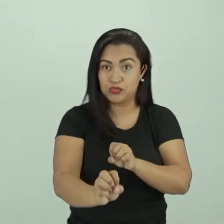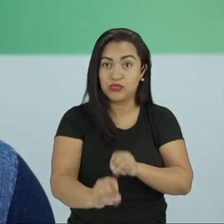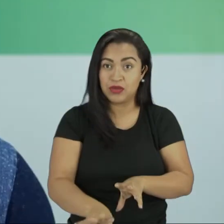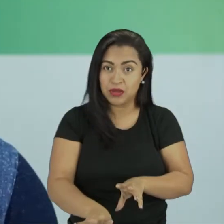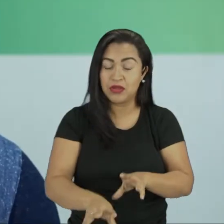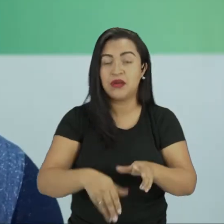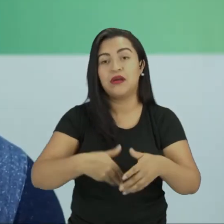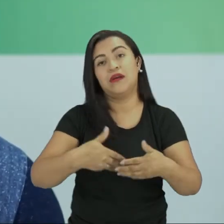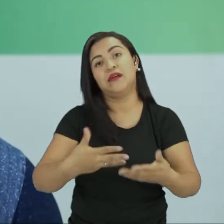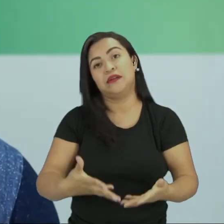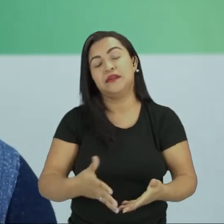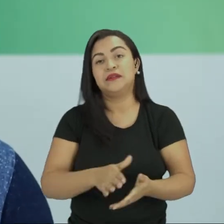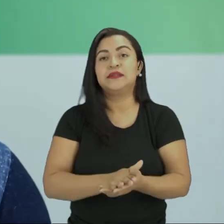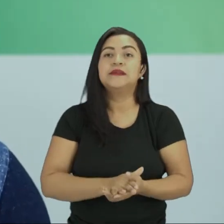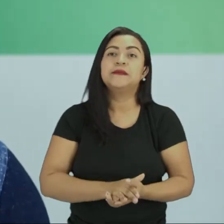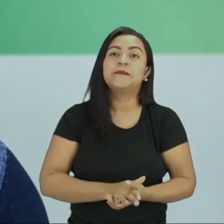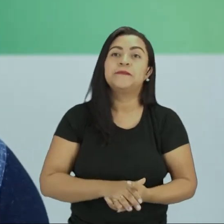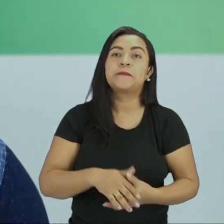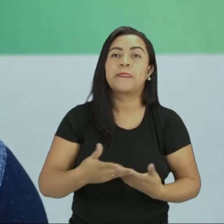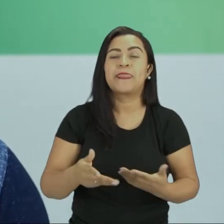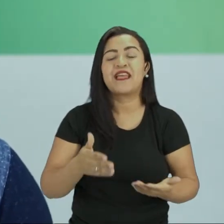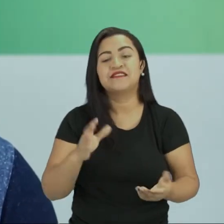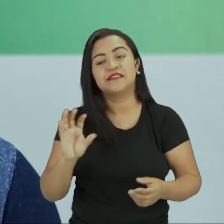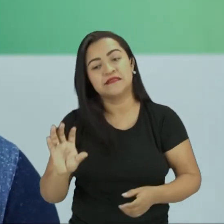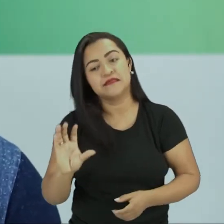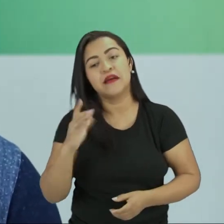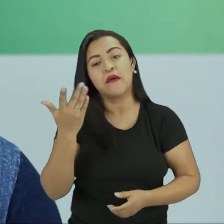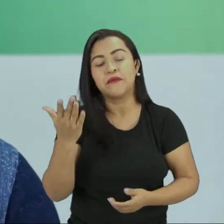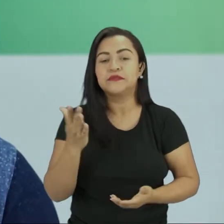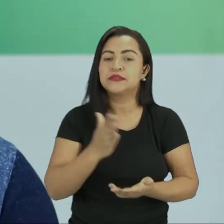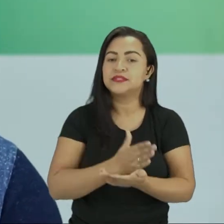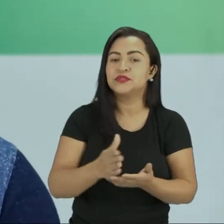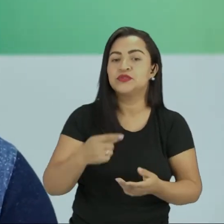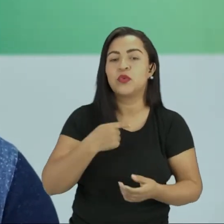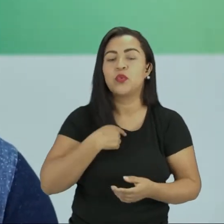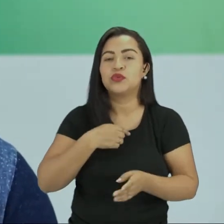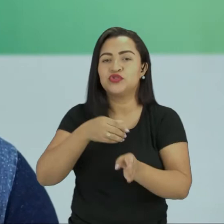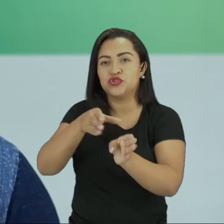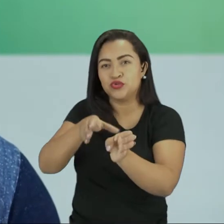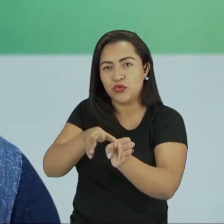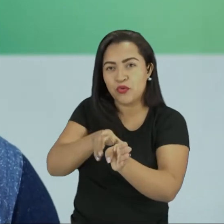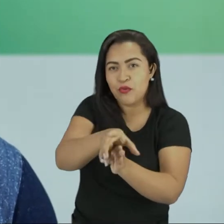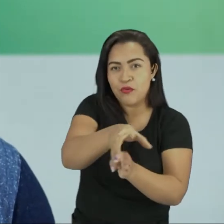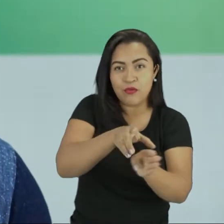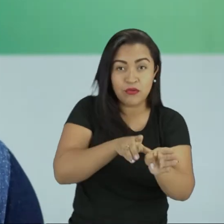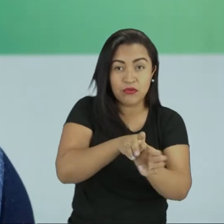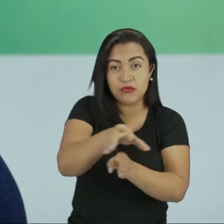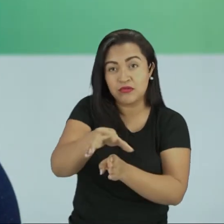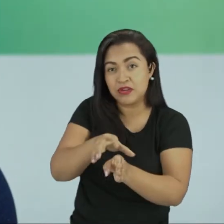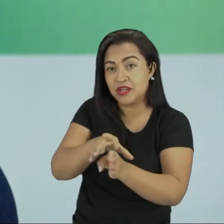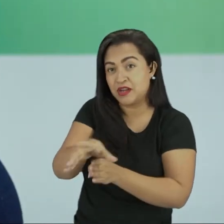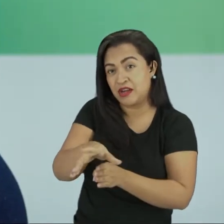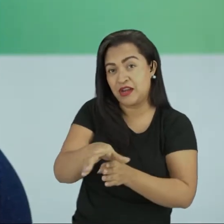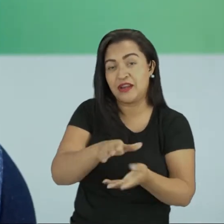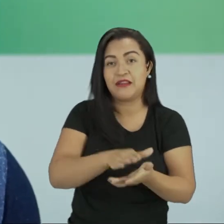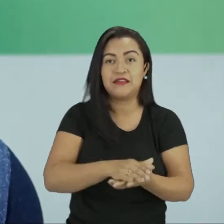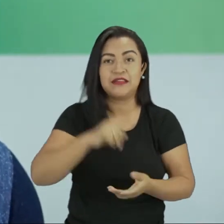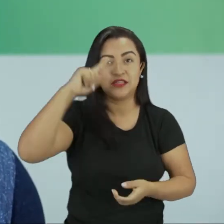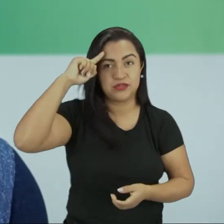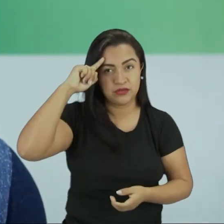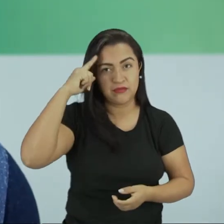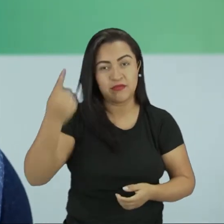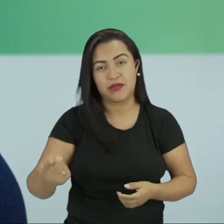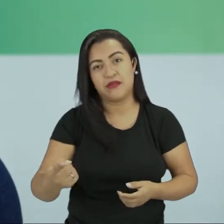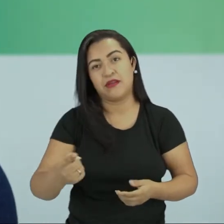isso na nossa fala, quando a gente orienta ou pede, chama, né, dá um comando para